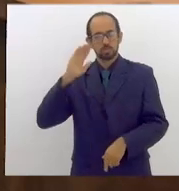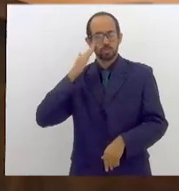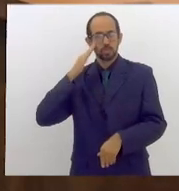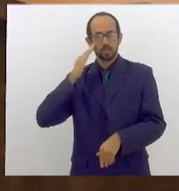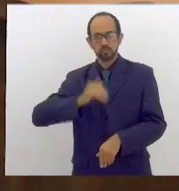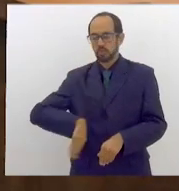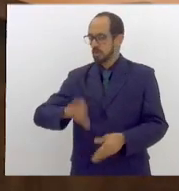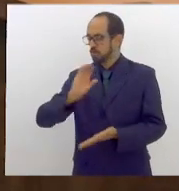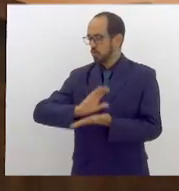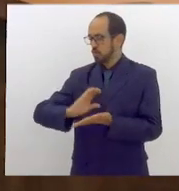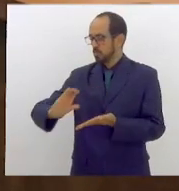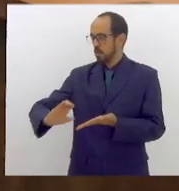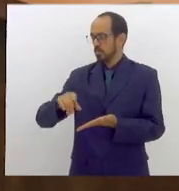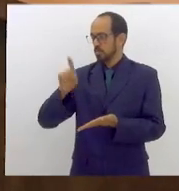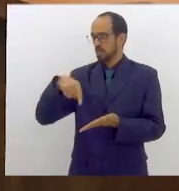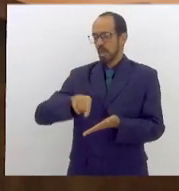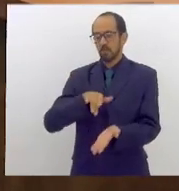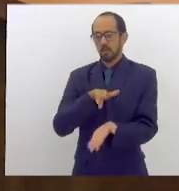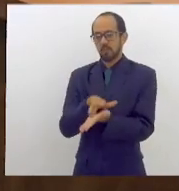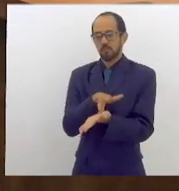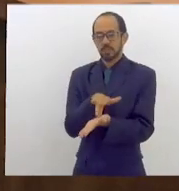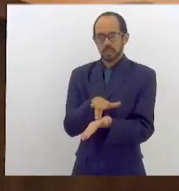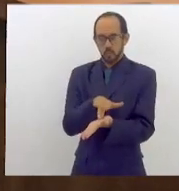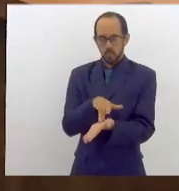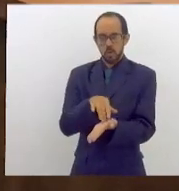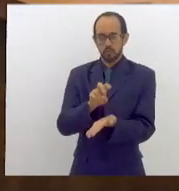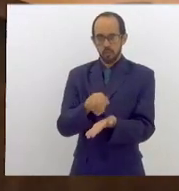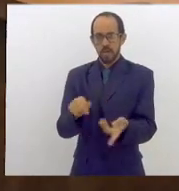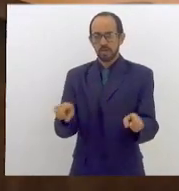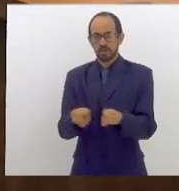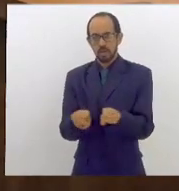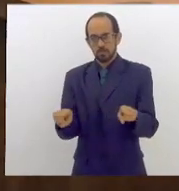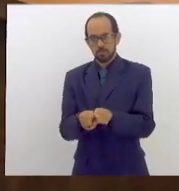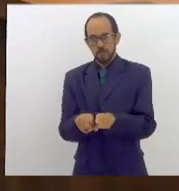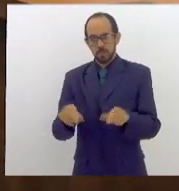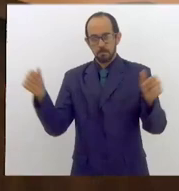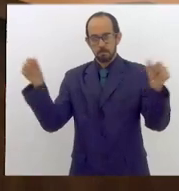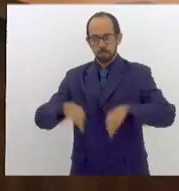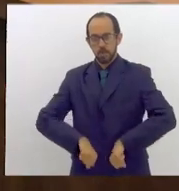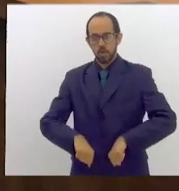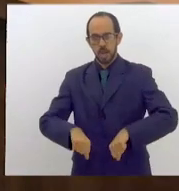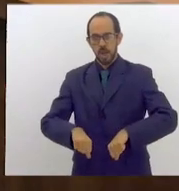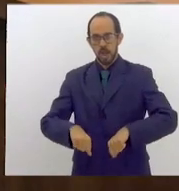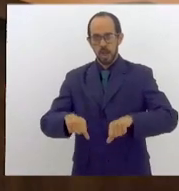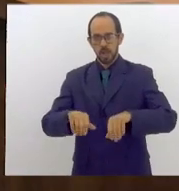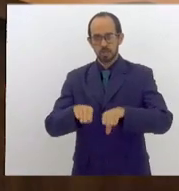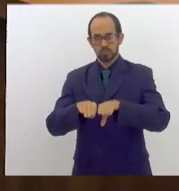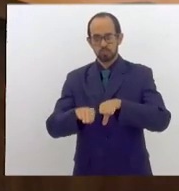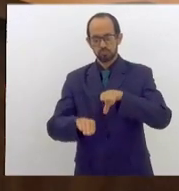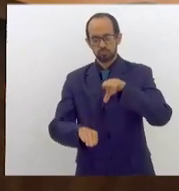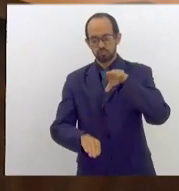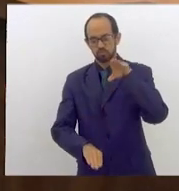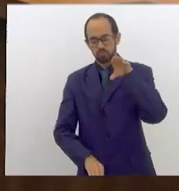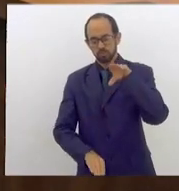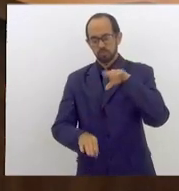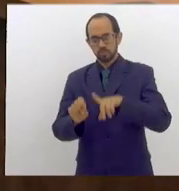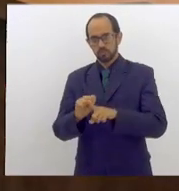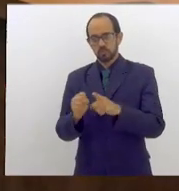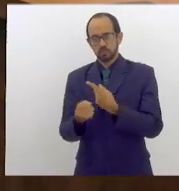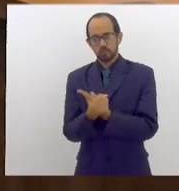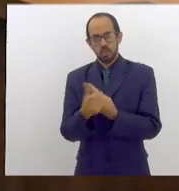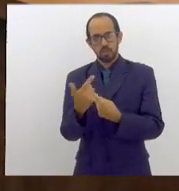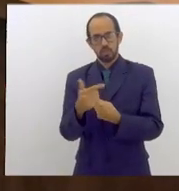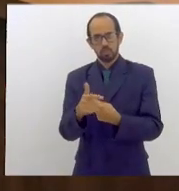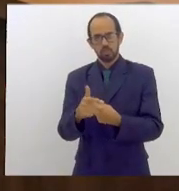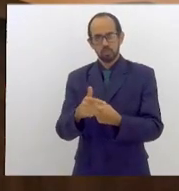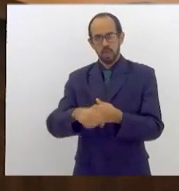além de ser uma peça de ficção vai acirragens igualdades sociais e não se compromete com a dignidade humana